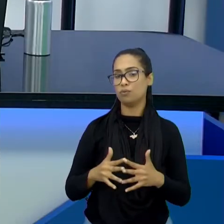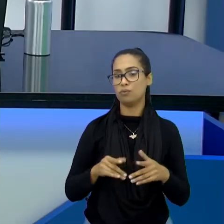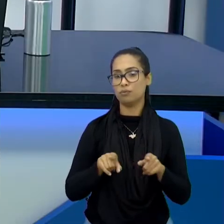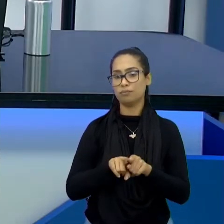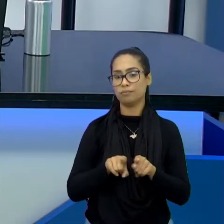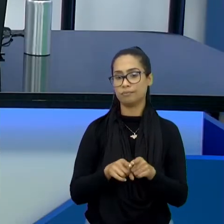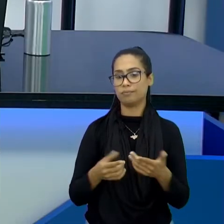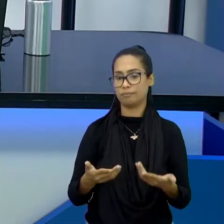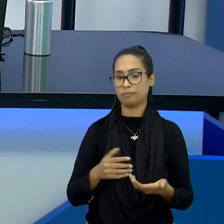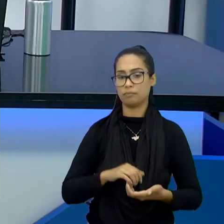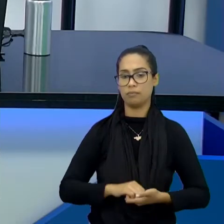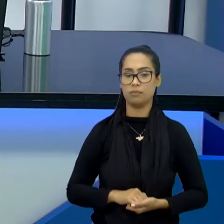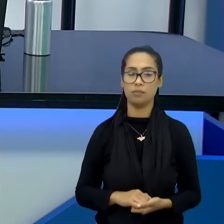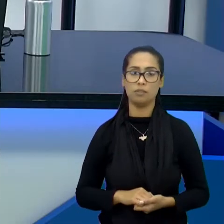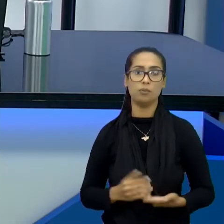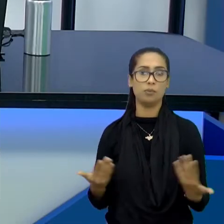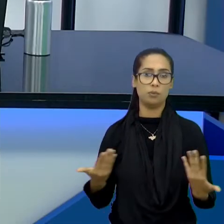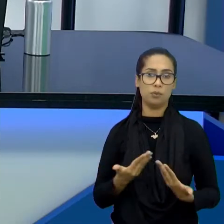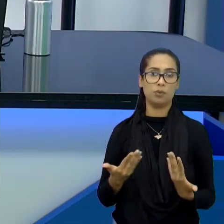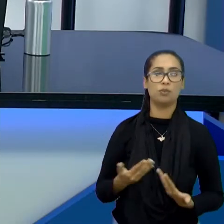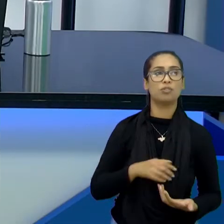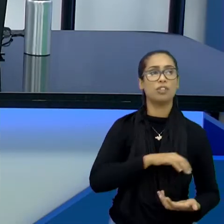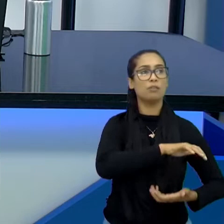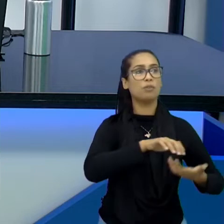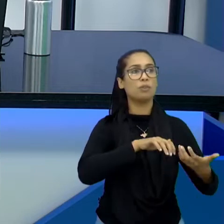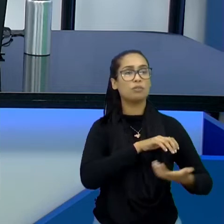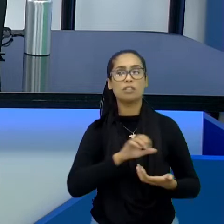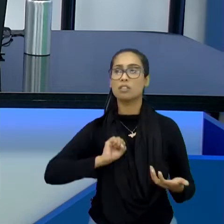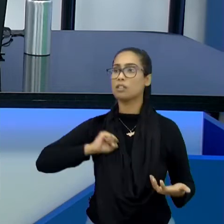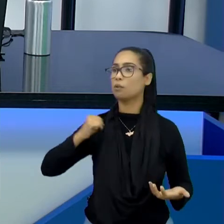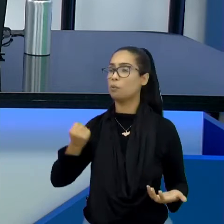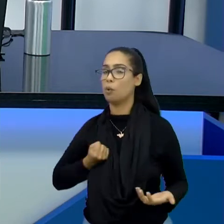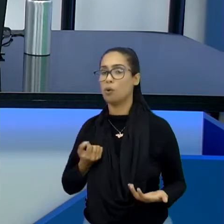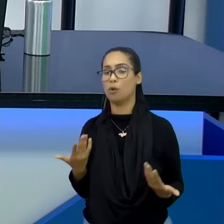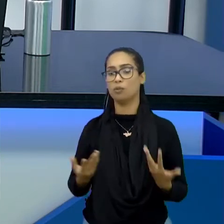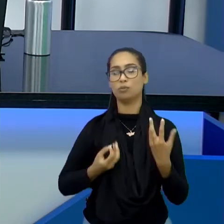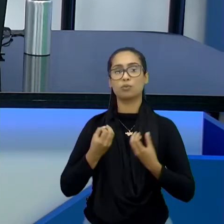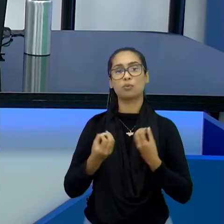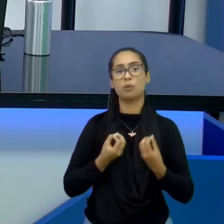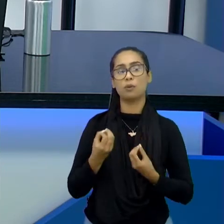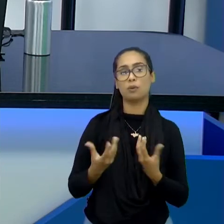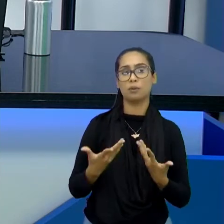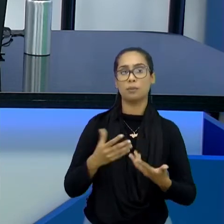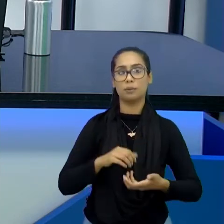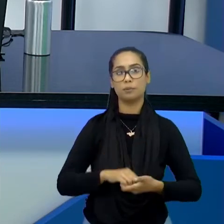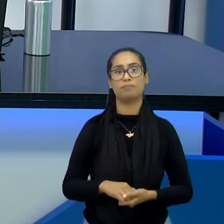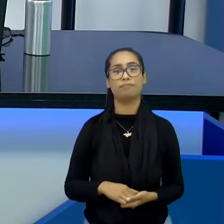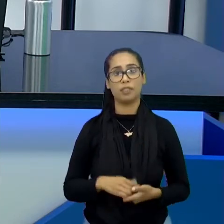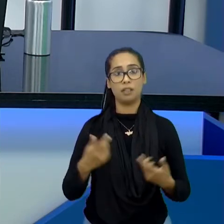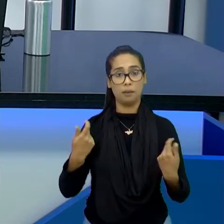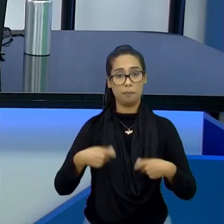distinguindo aqui revolução e reforma, revolução e sedição. E a gente também precisa distinguir revolução e